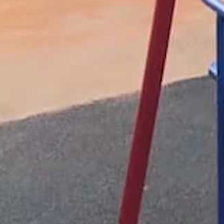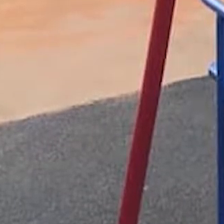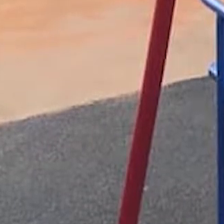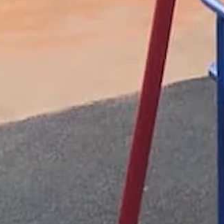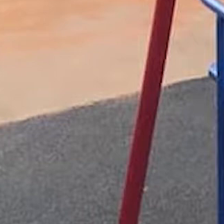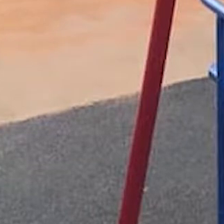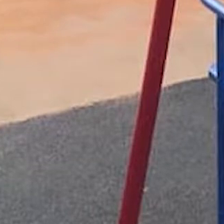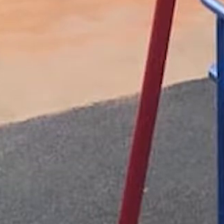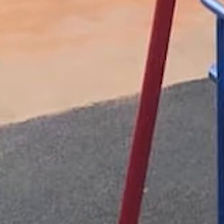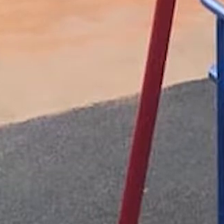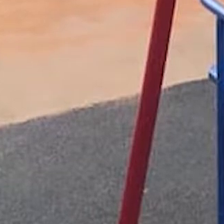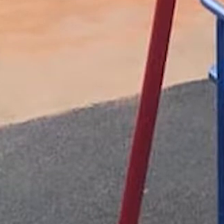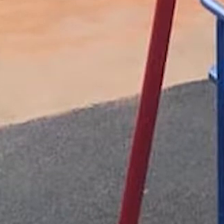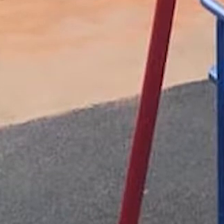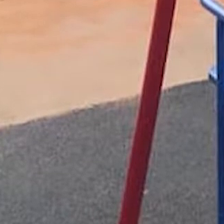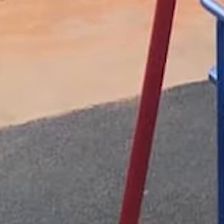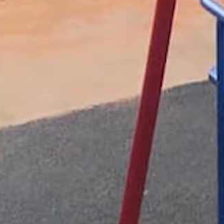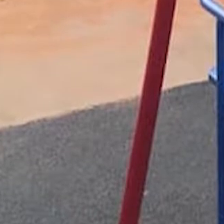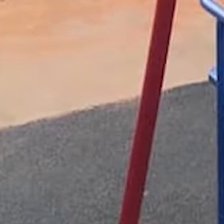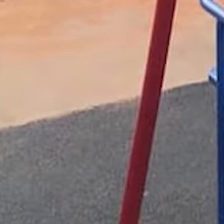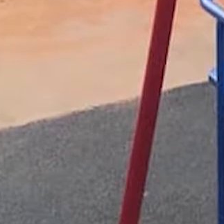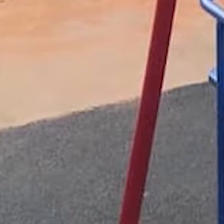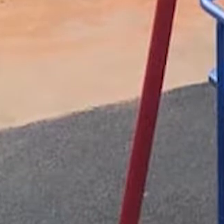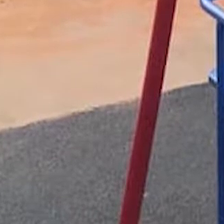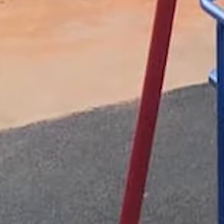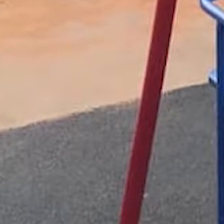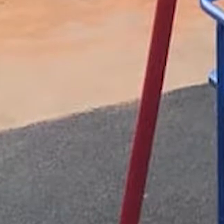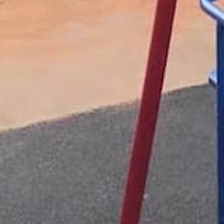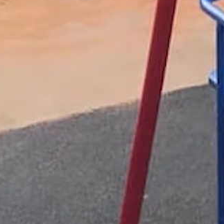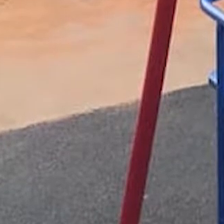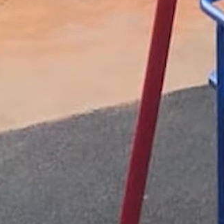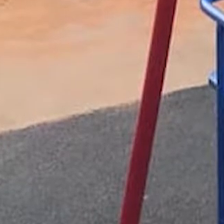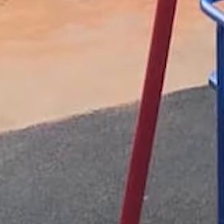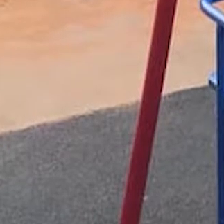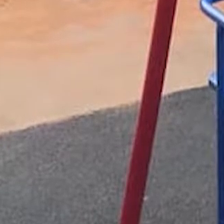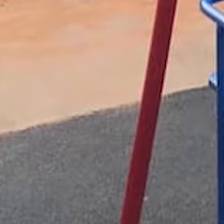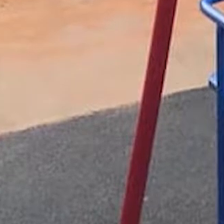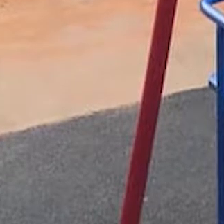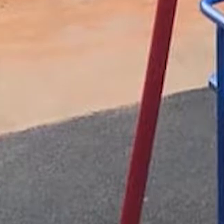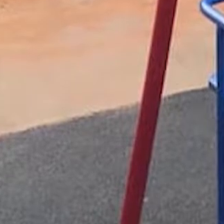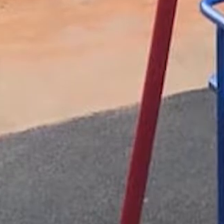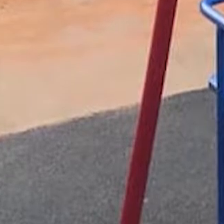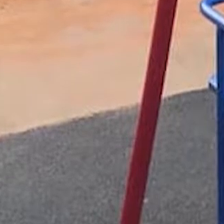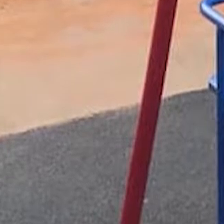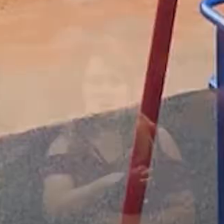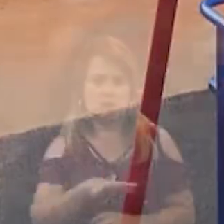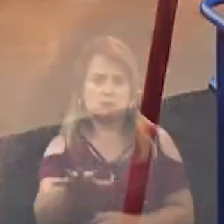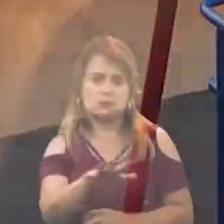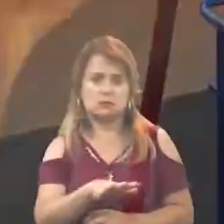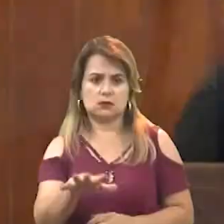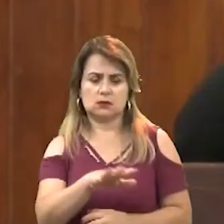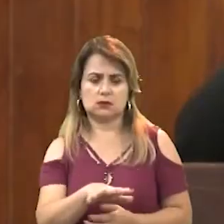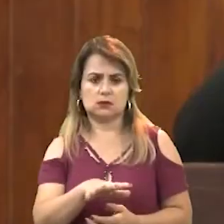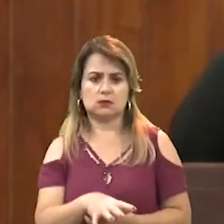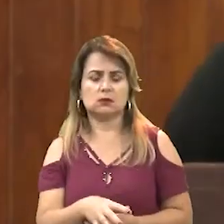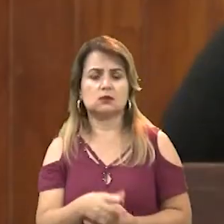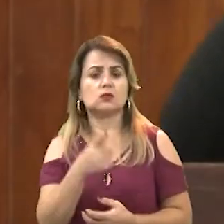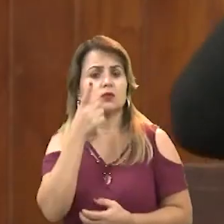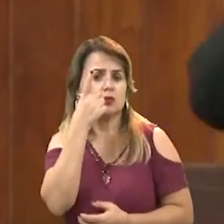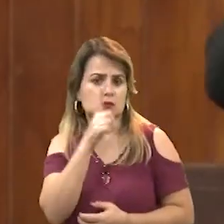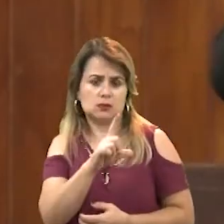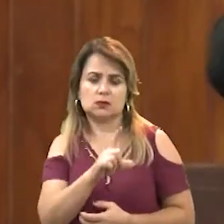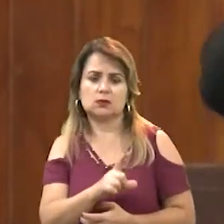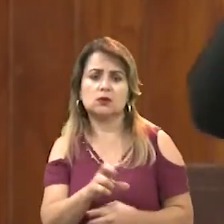me contentaria se realmente, pelo menos em uma praça hoje da nossa cidade, eu peço que tenham